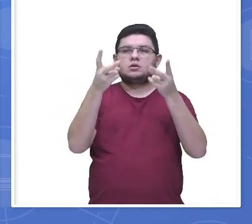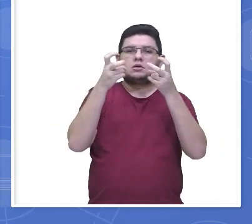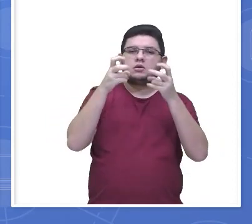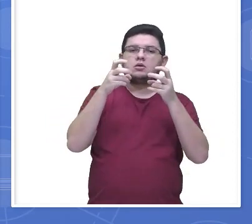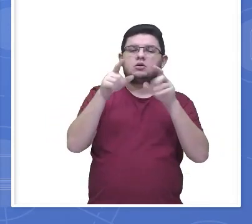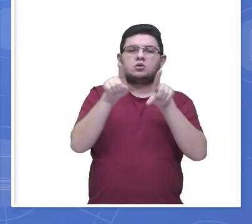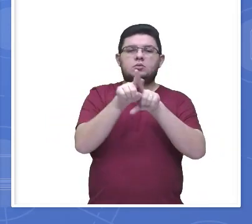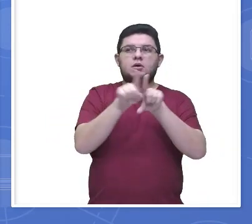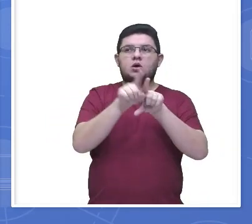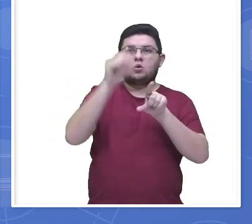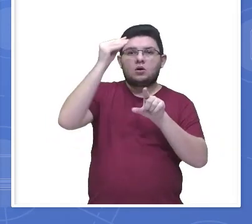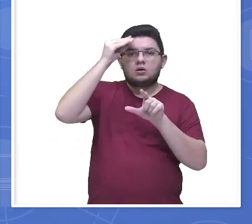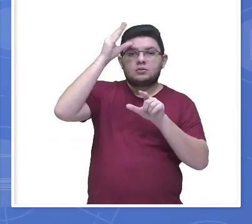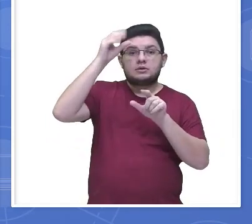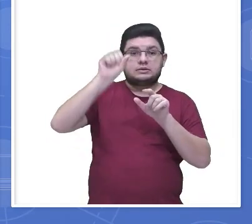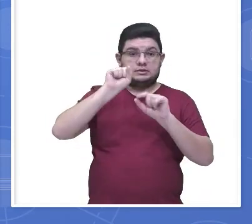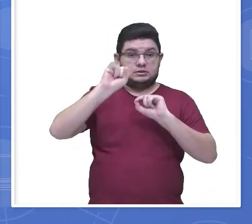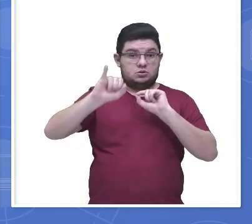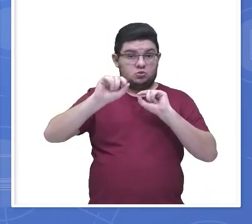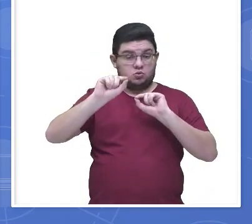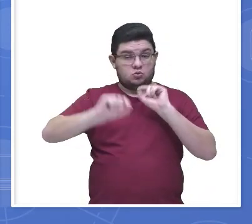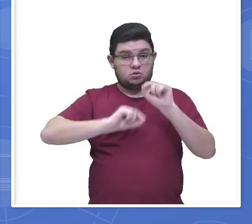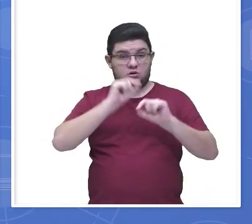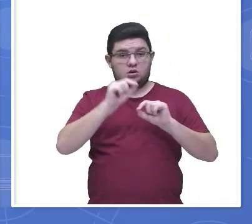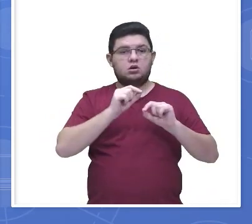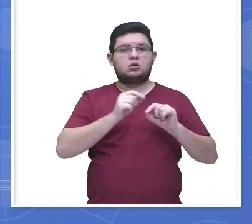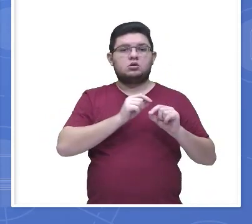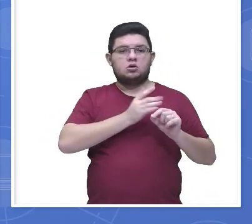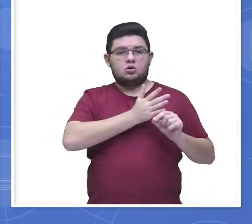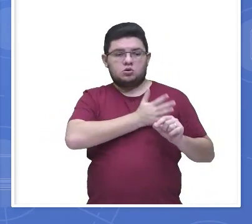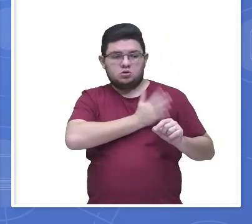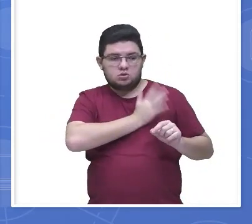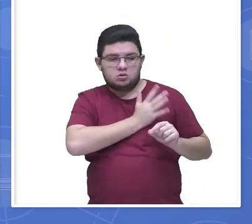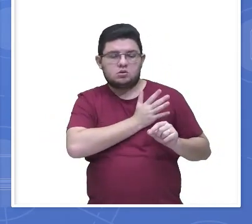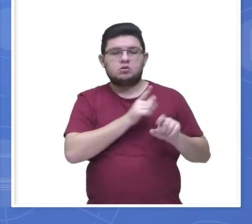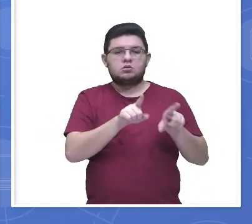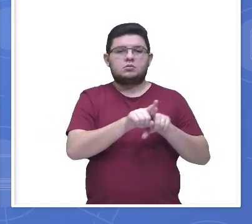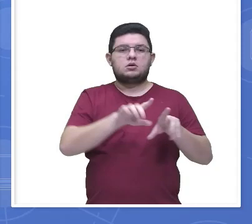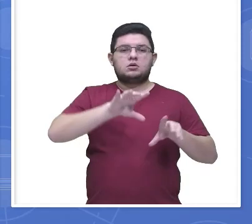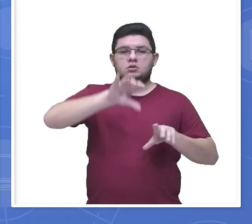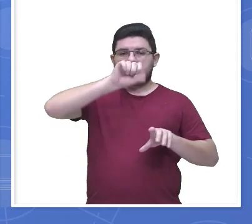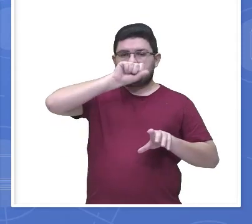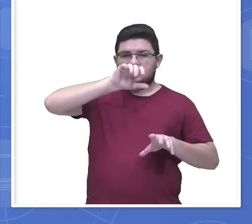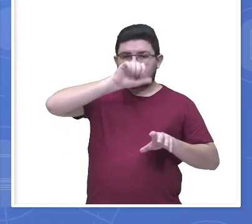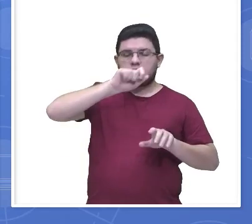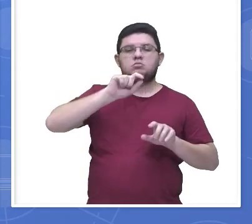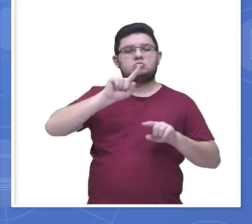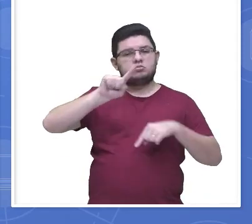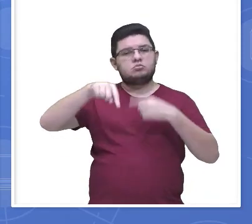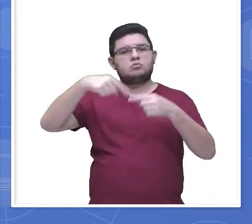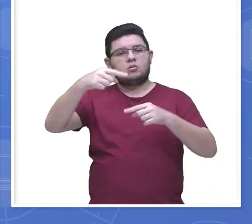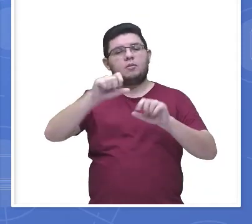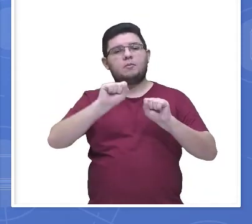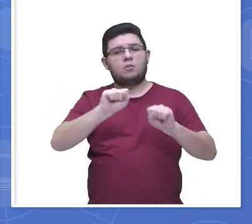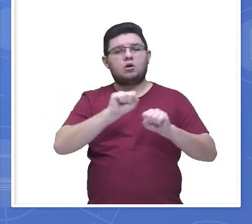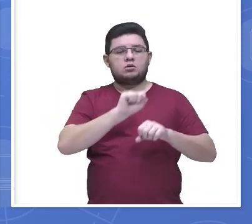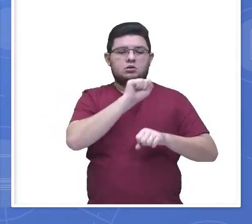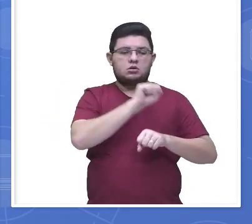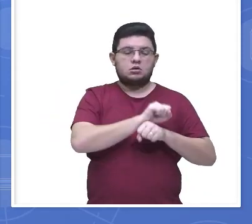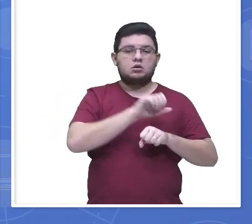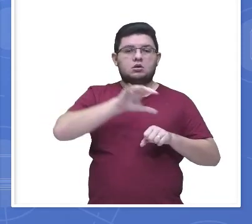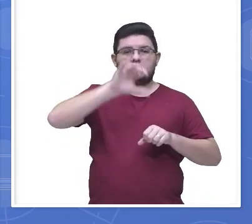Se a lesão afetar os centros vitais cardíacos e respiratórios, leva à parada cardíaca e